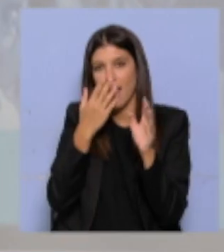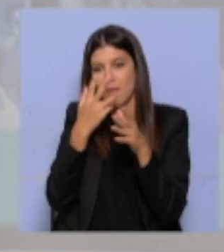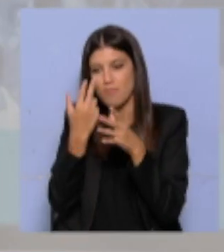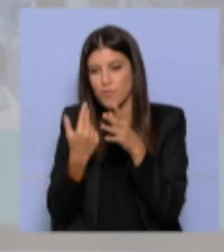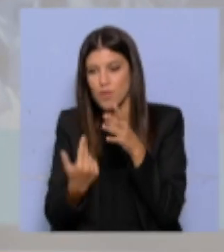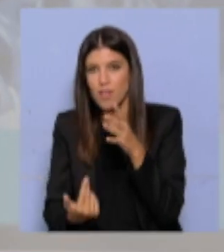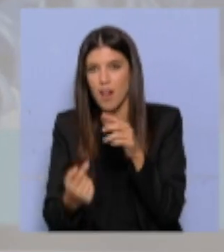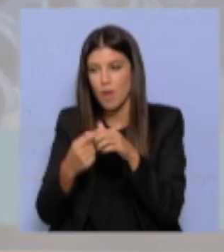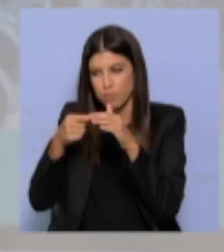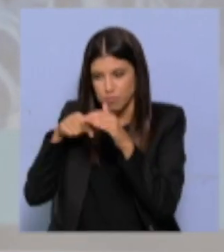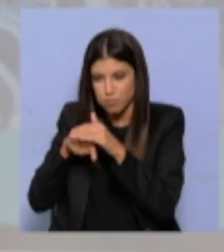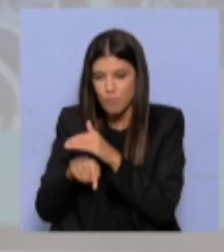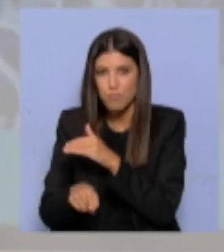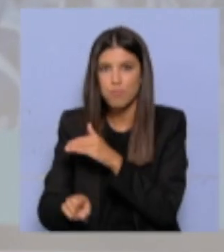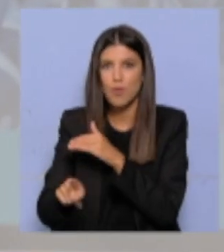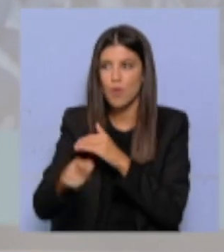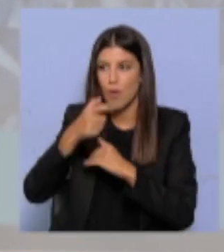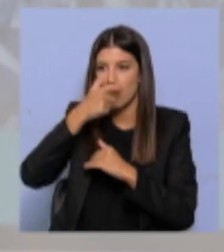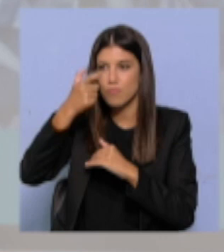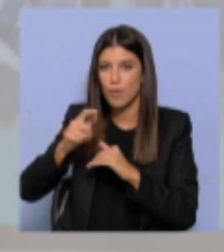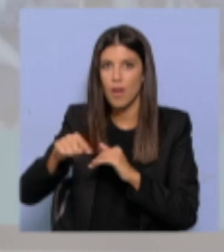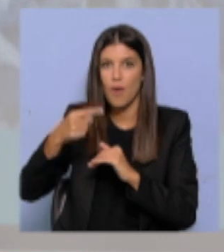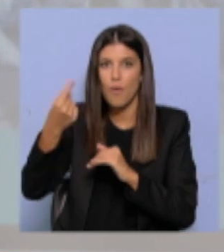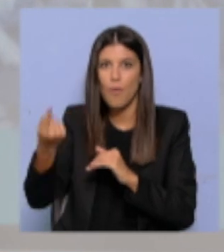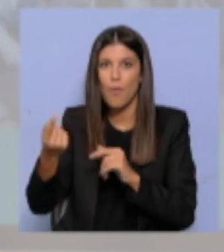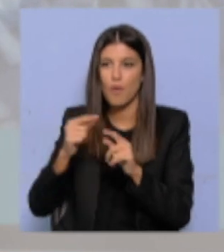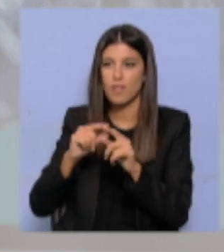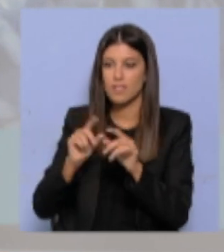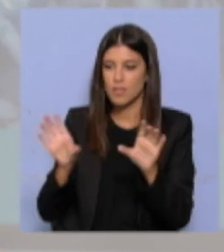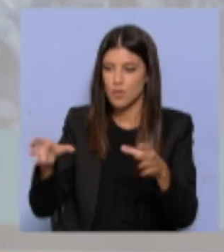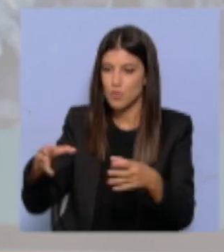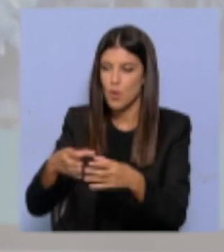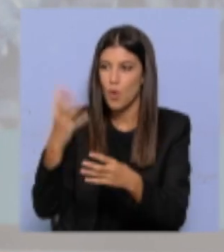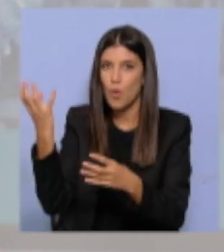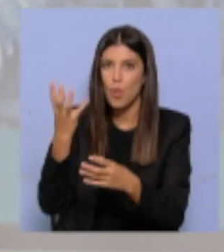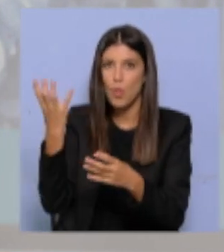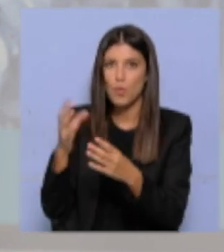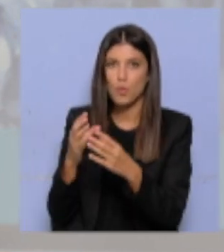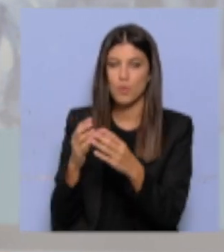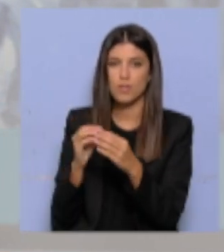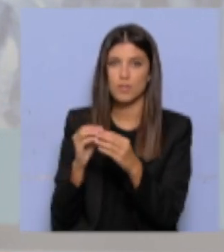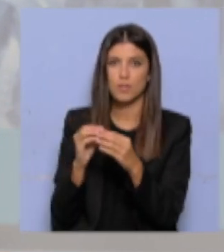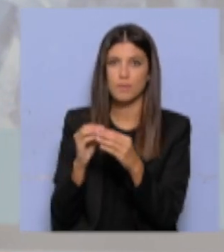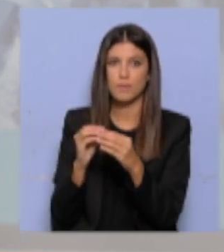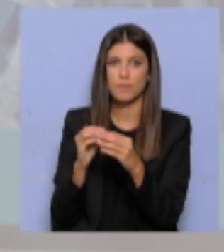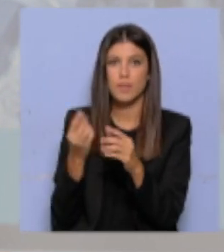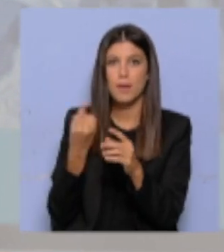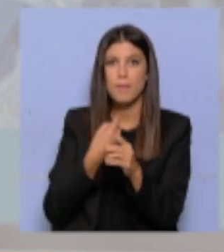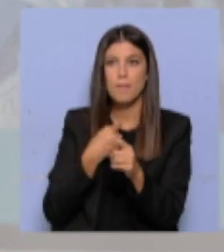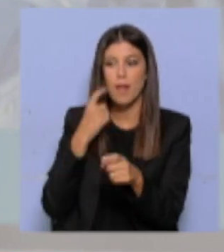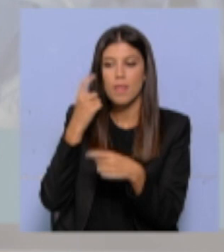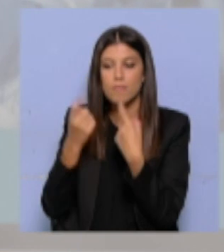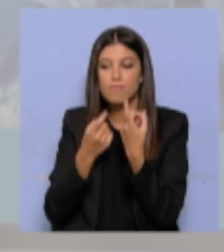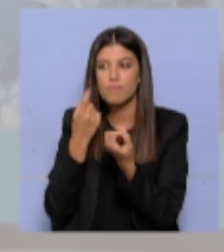dos anseios das pessoas, dos povos, das culturas. E temos que procurar